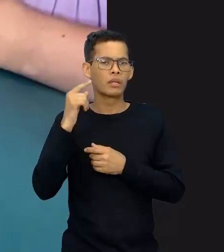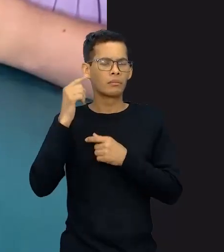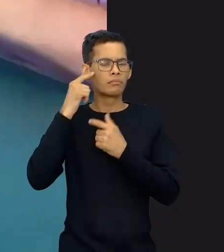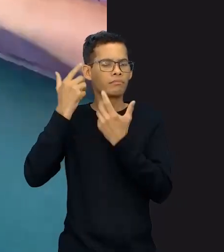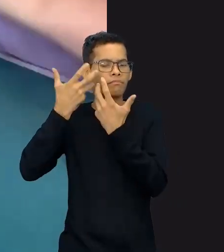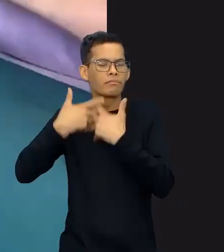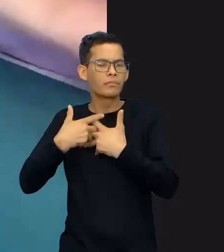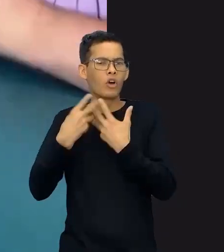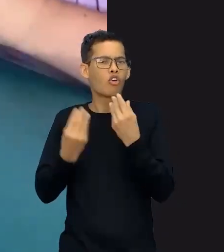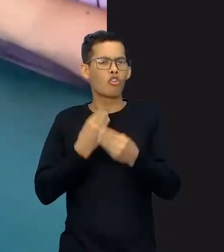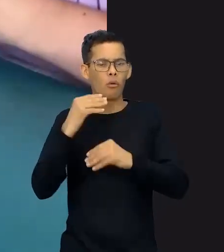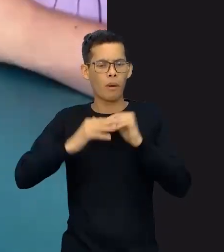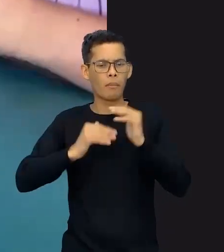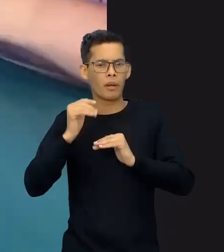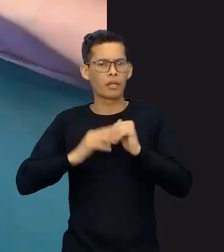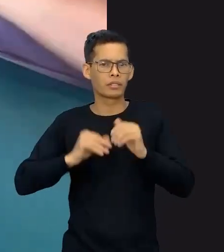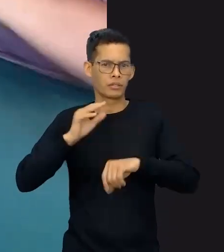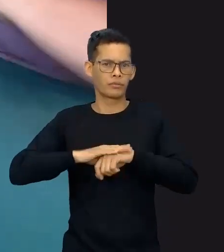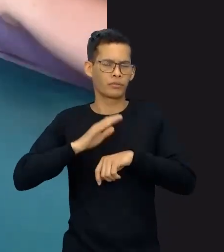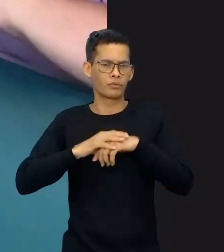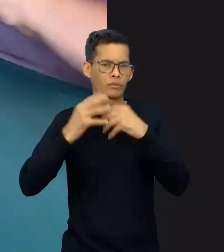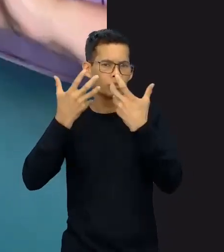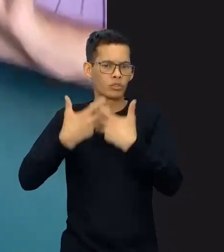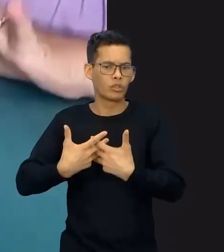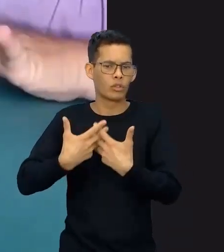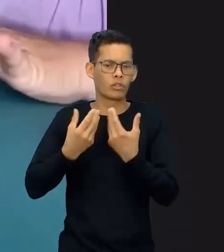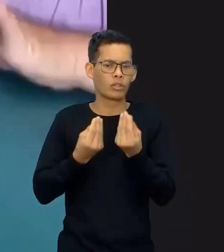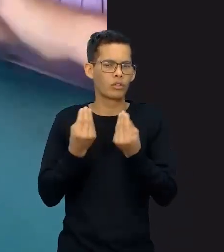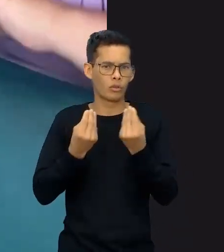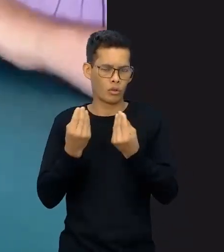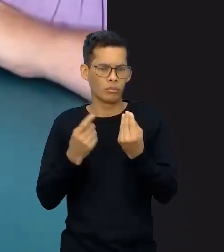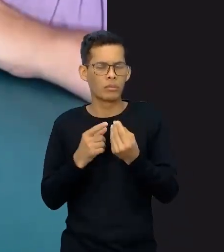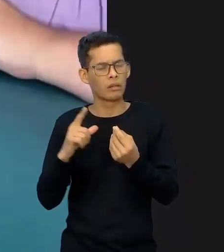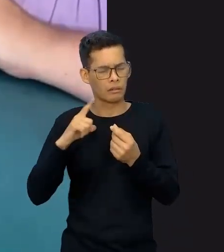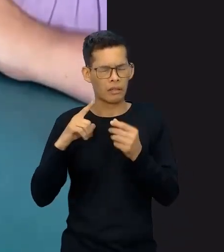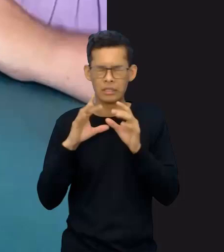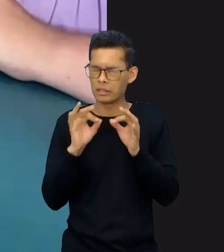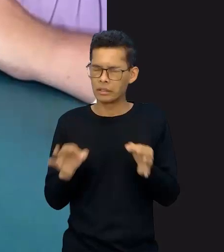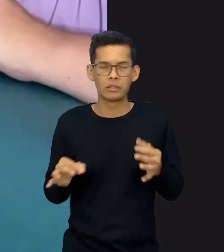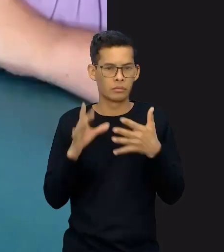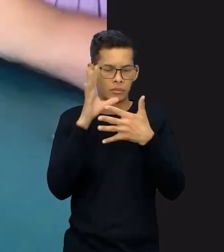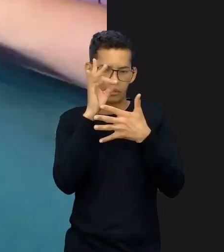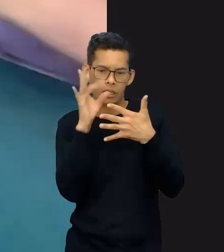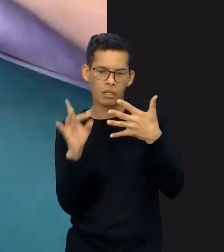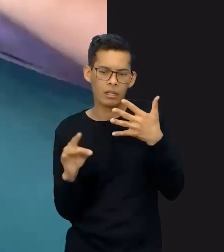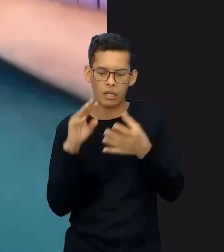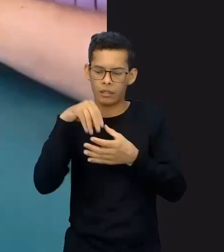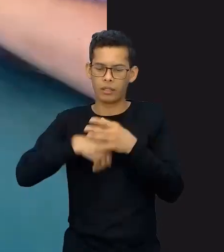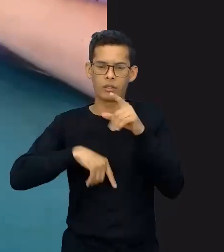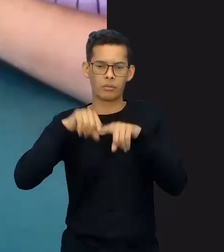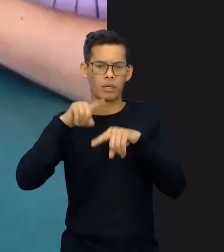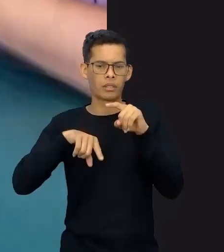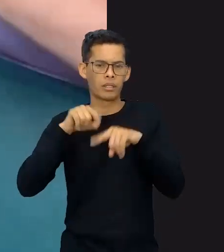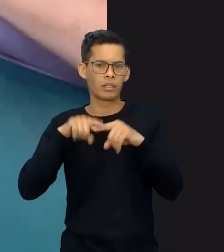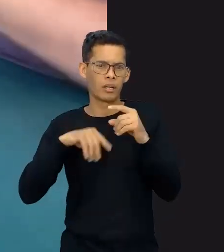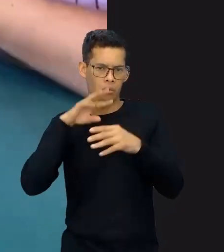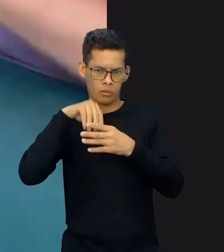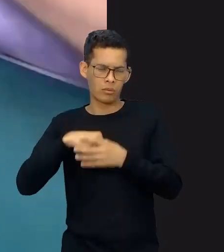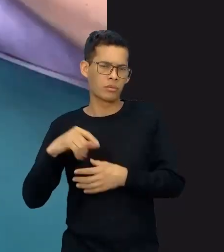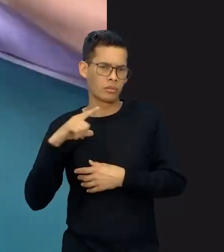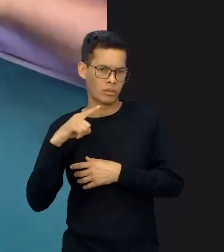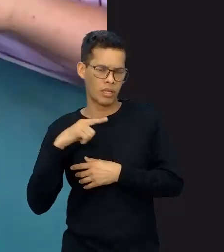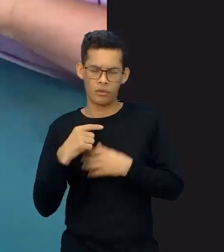essa prática? É muito simples, tá? Então, todos os detalhes estão aí no material, não vou ficar me atentando